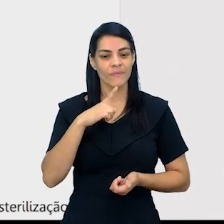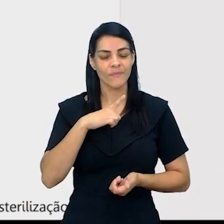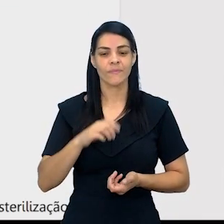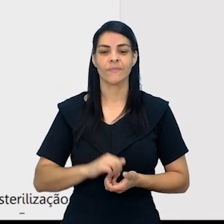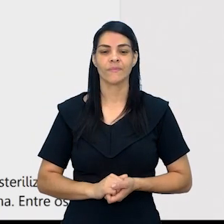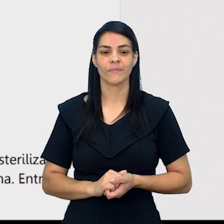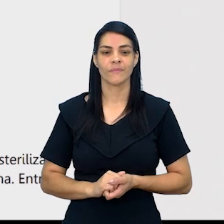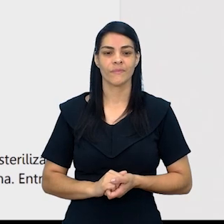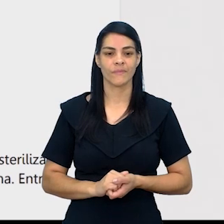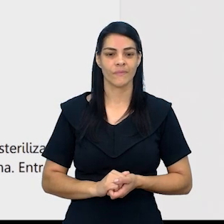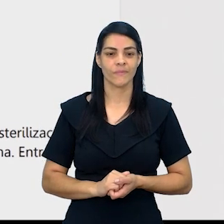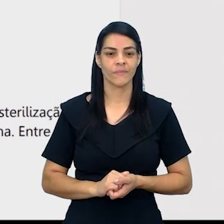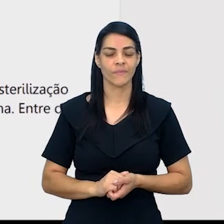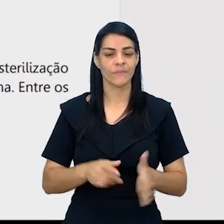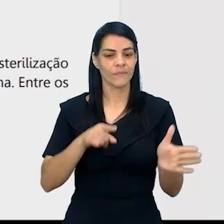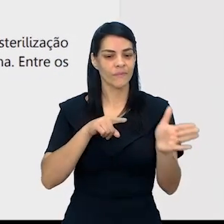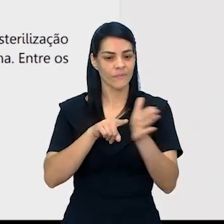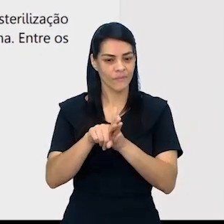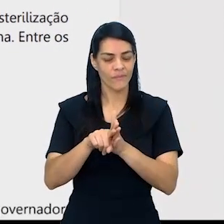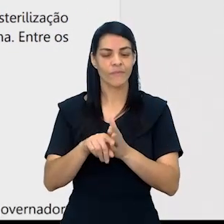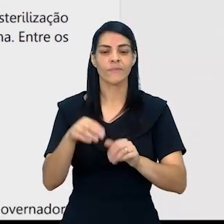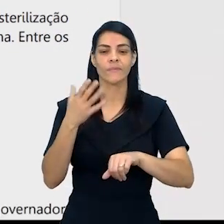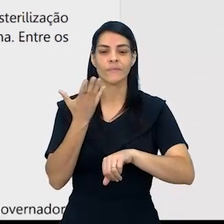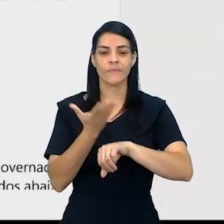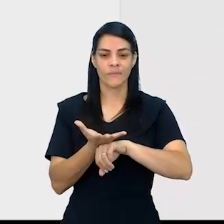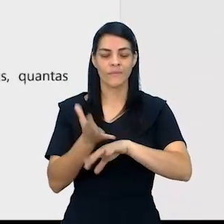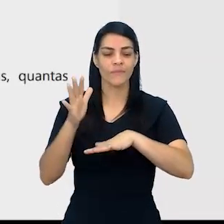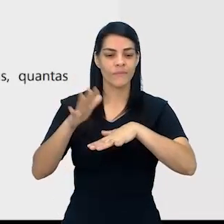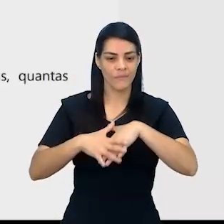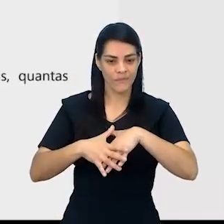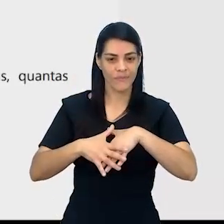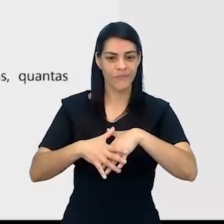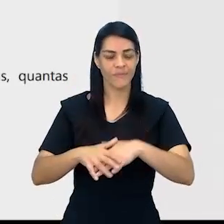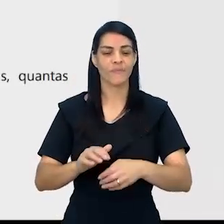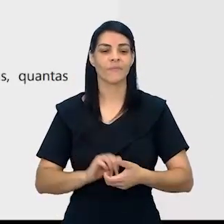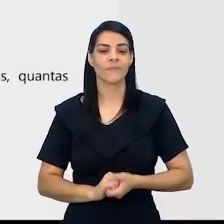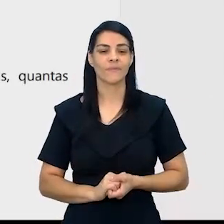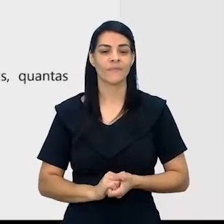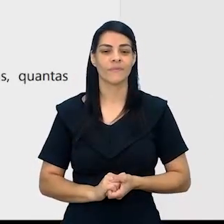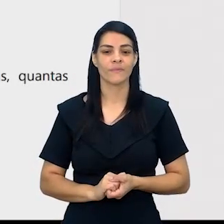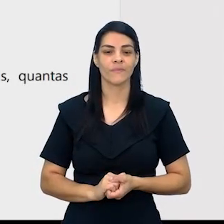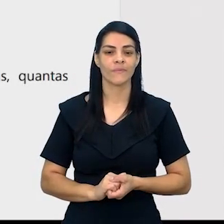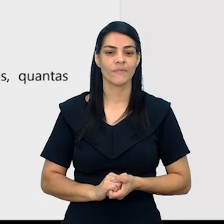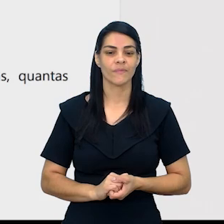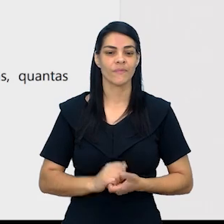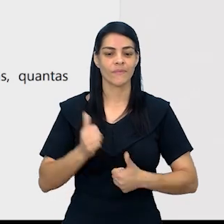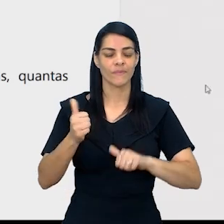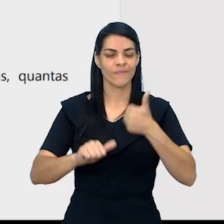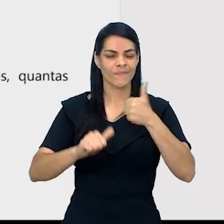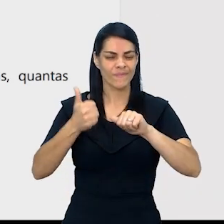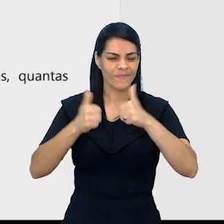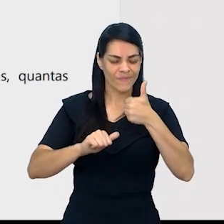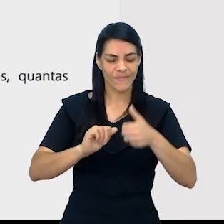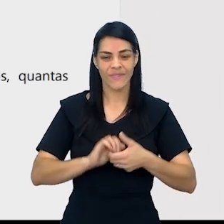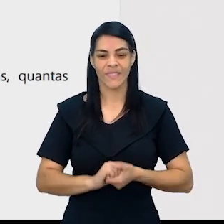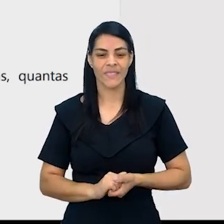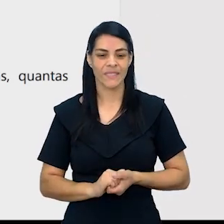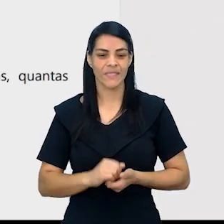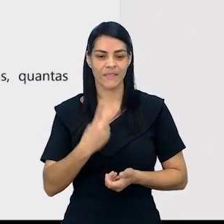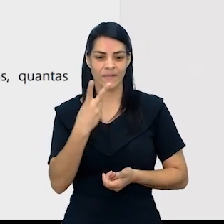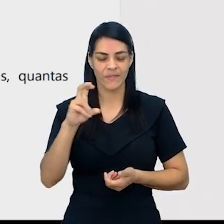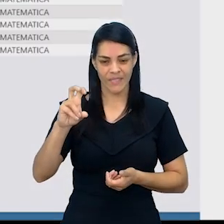australiano aí tem as questões nesse caso matemática foram análise aí de deixa eu pegar